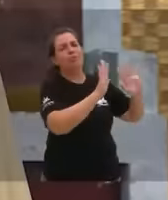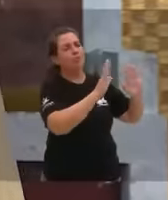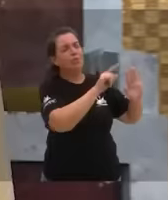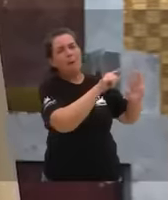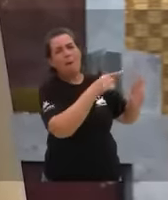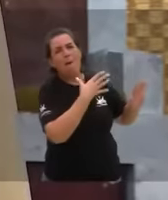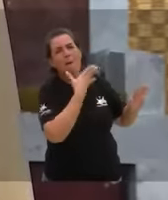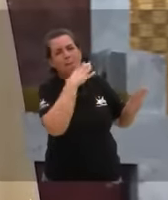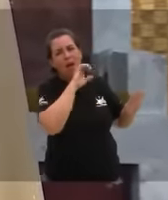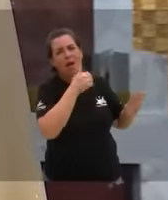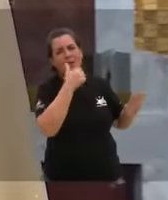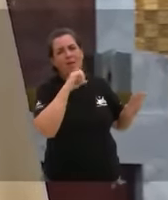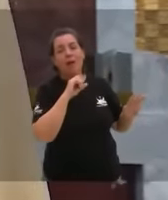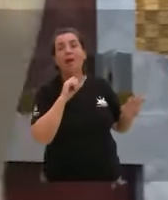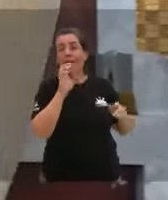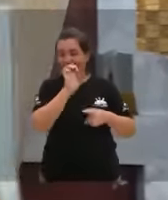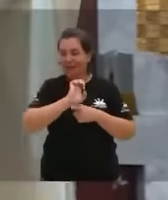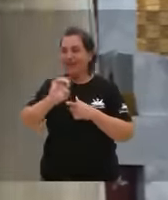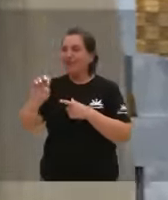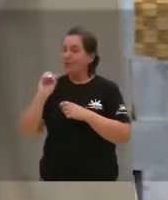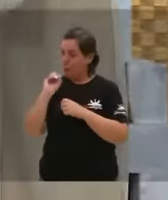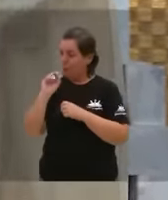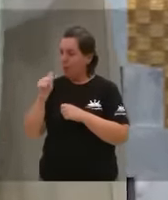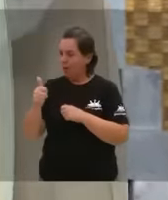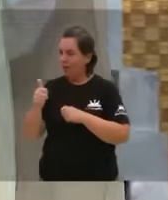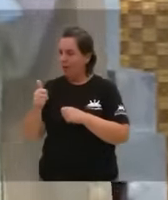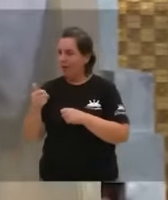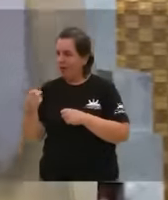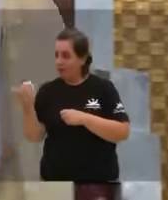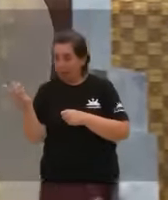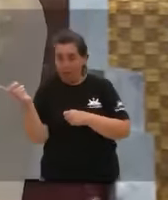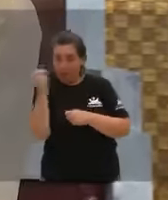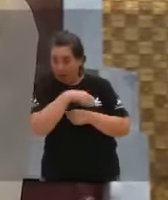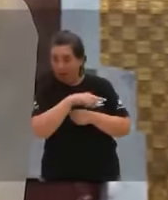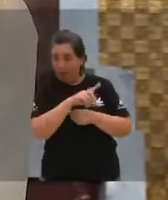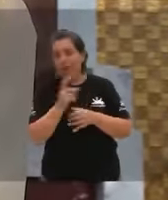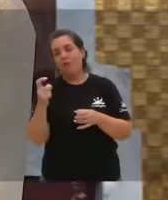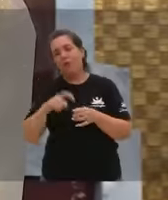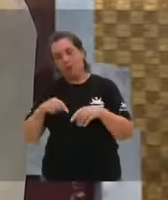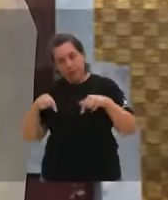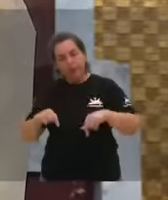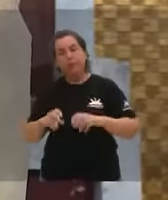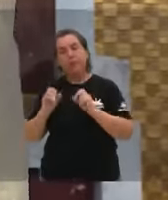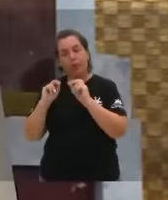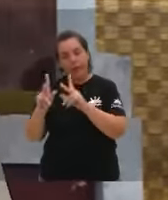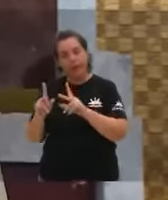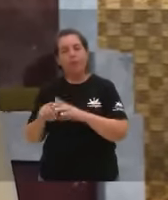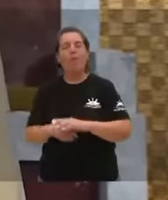pais. Elias diz: vá, mas volte.